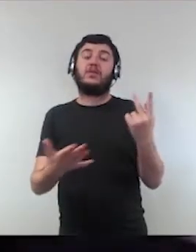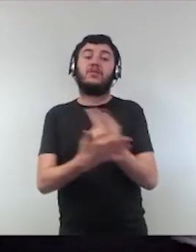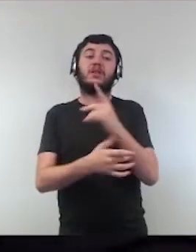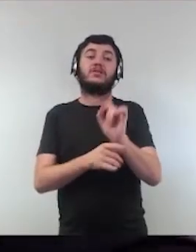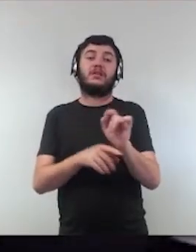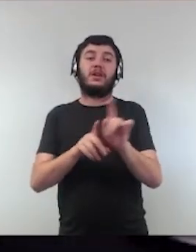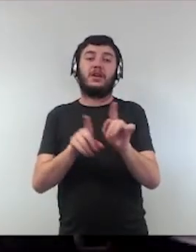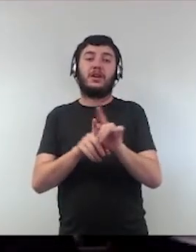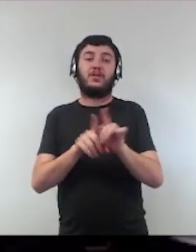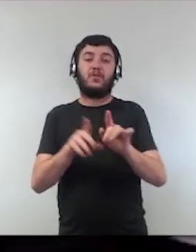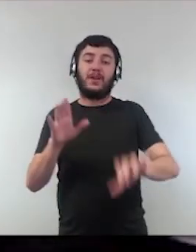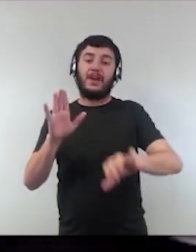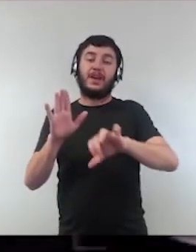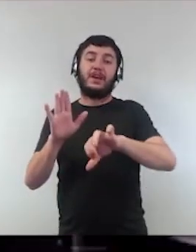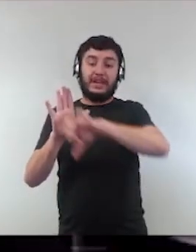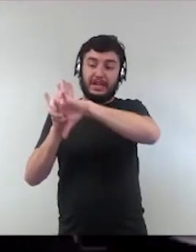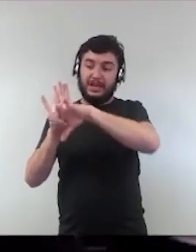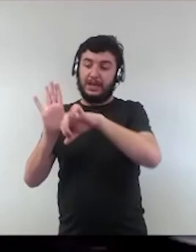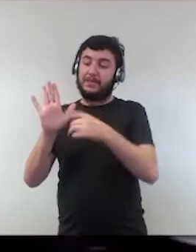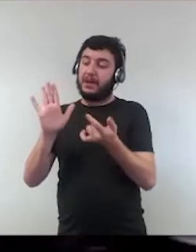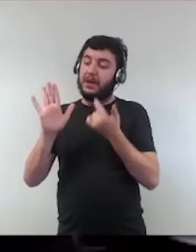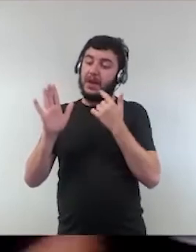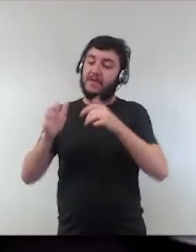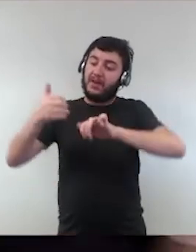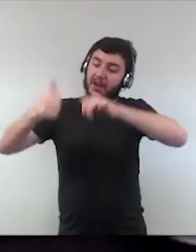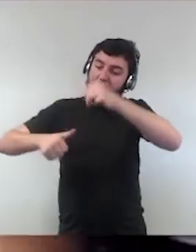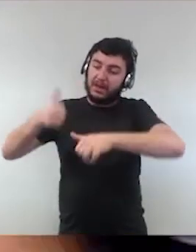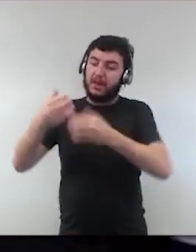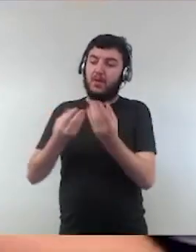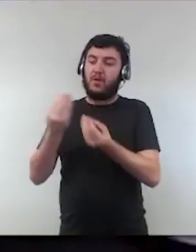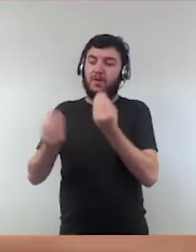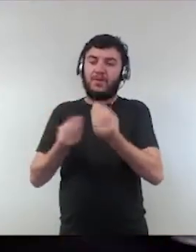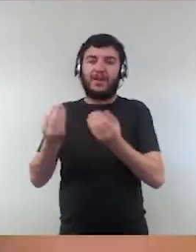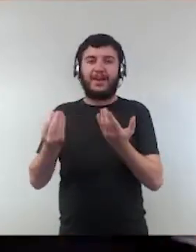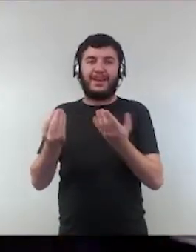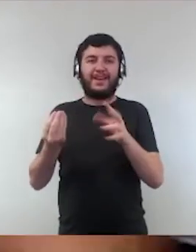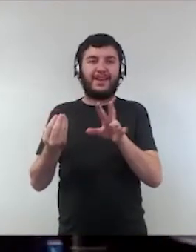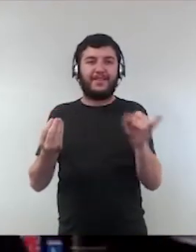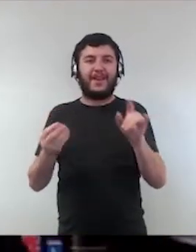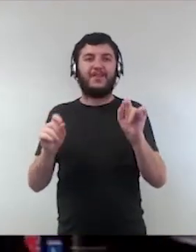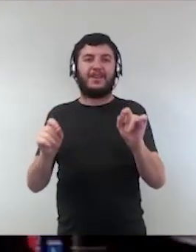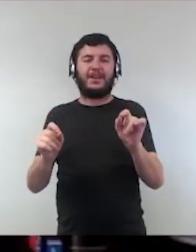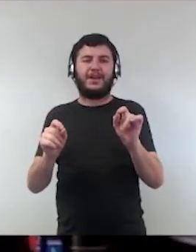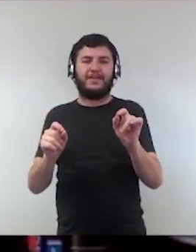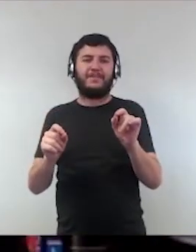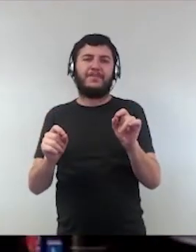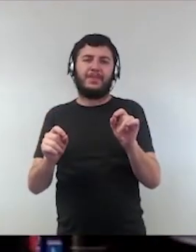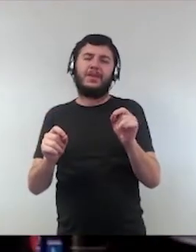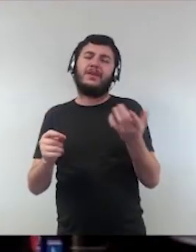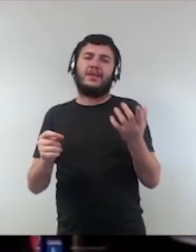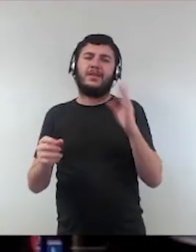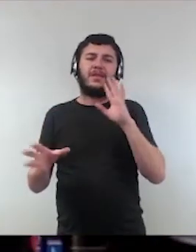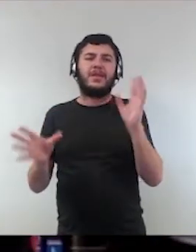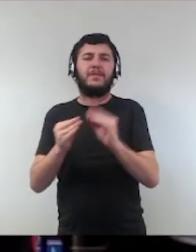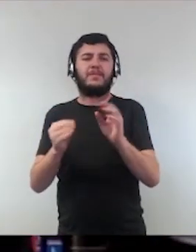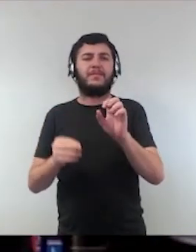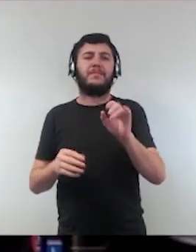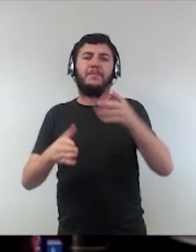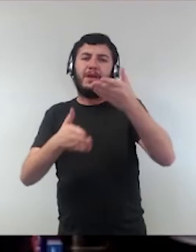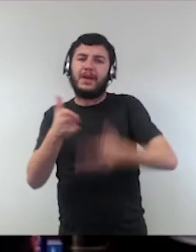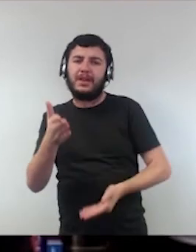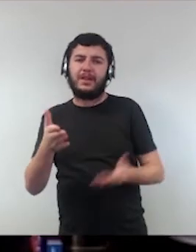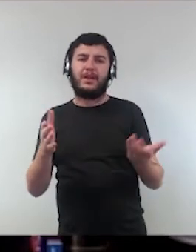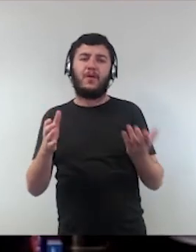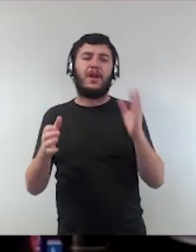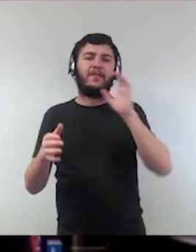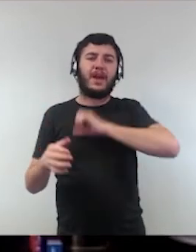para fazer isso, depois, se a decisão vier, essa conta, né, as coisas já podem ter realmente perdido completamente a